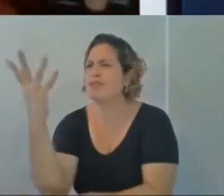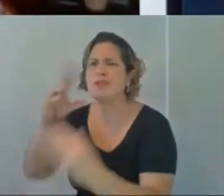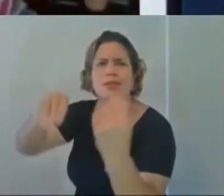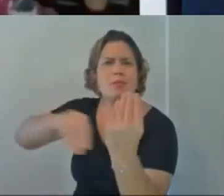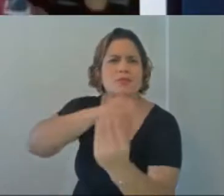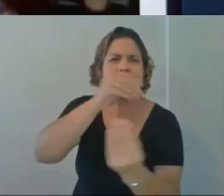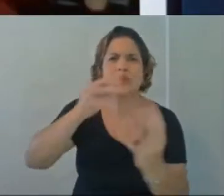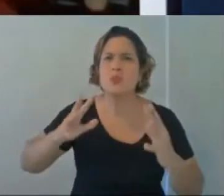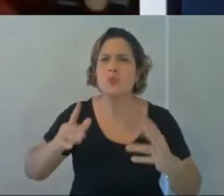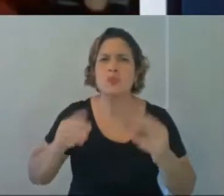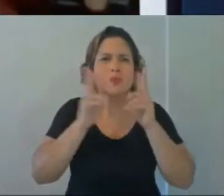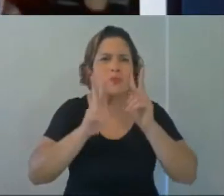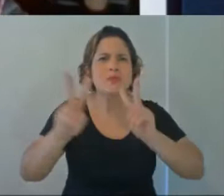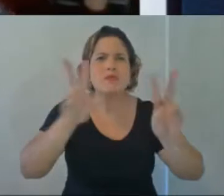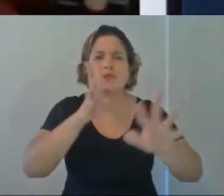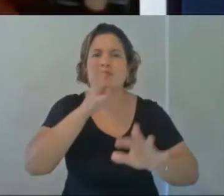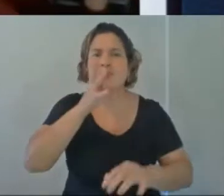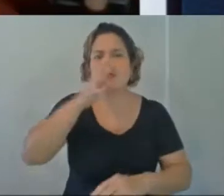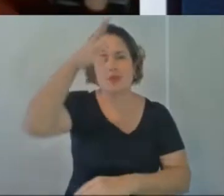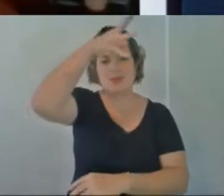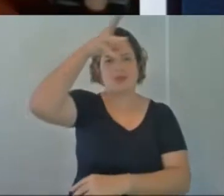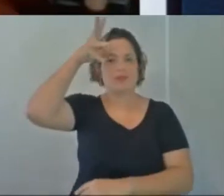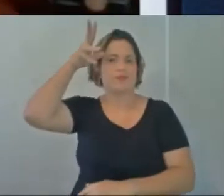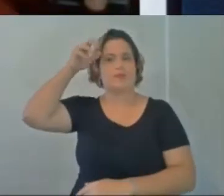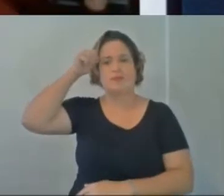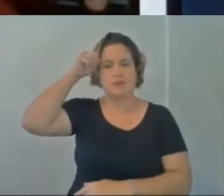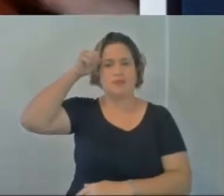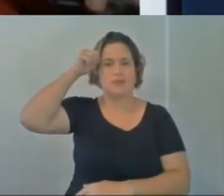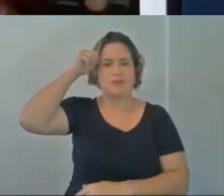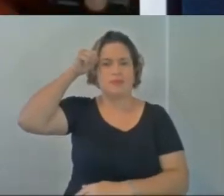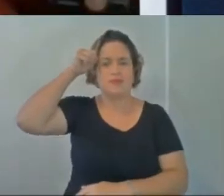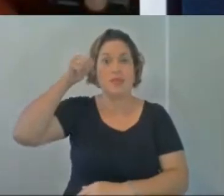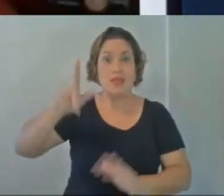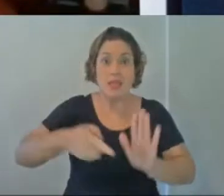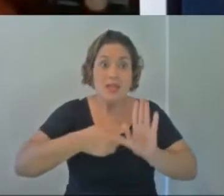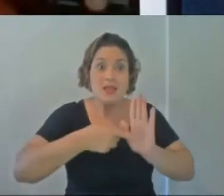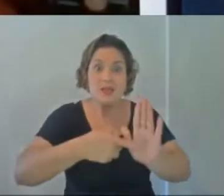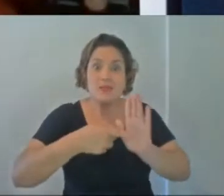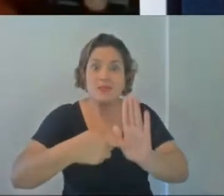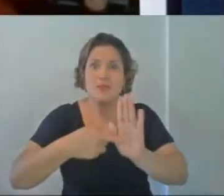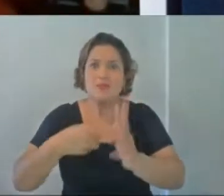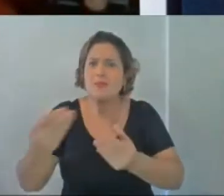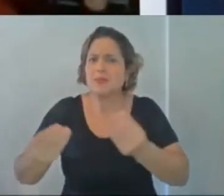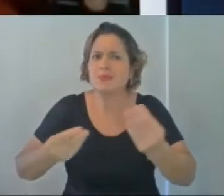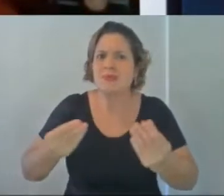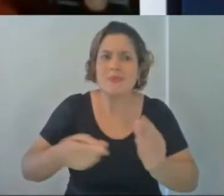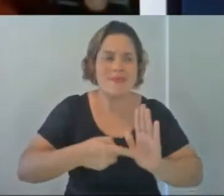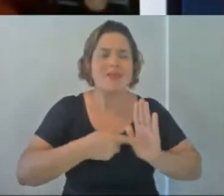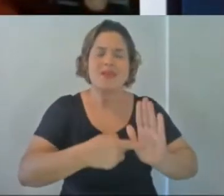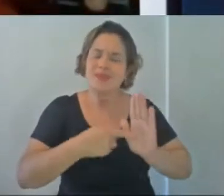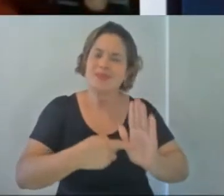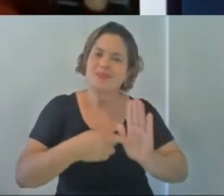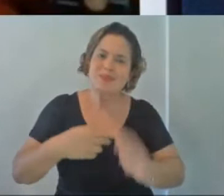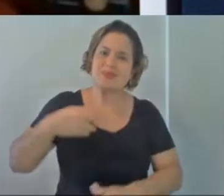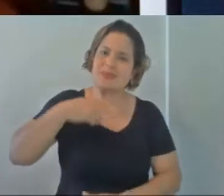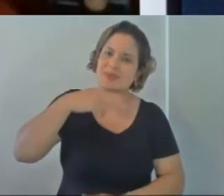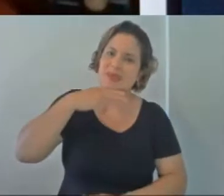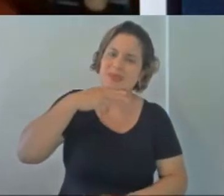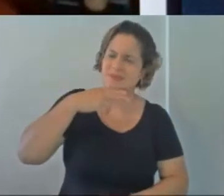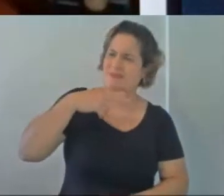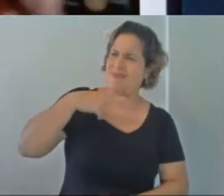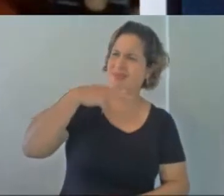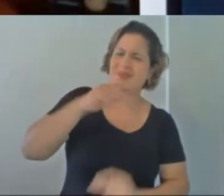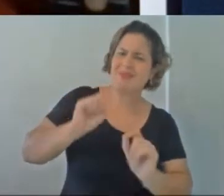aquela paisagem do território amazônico e se manifesta de muitas formas. Quem são os netos de